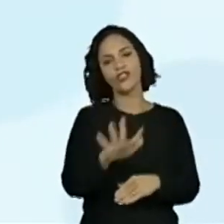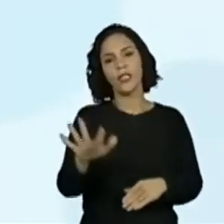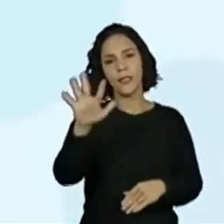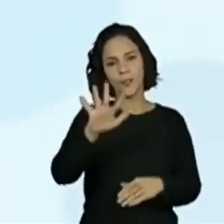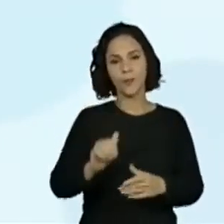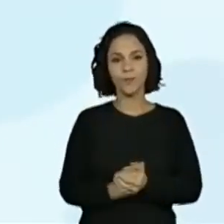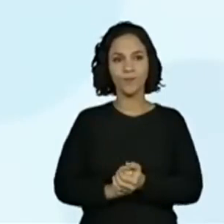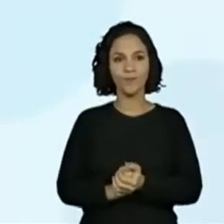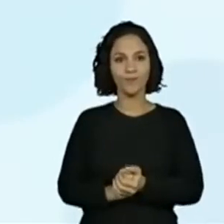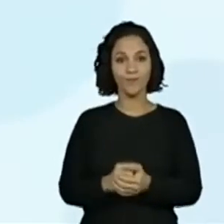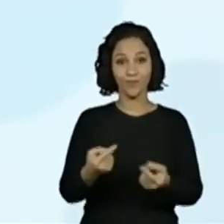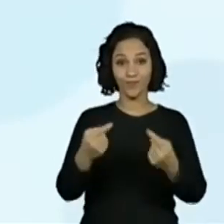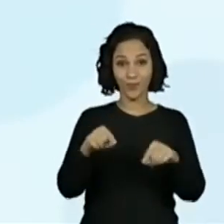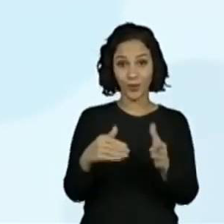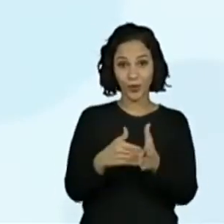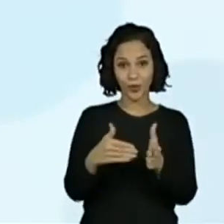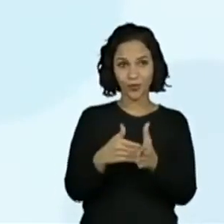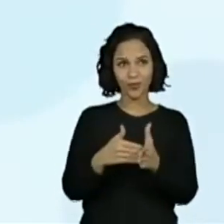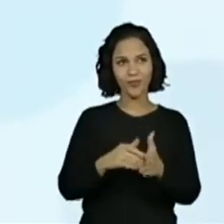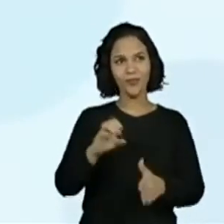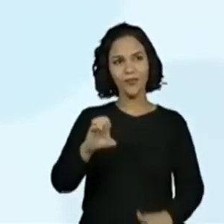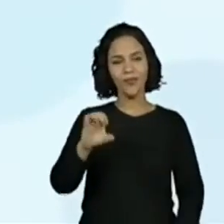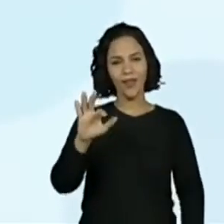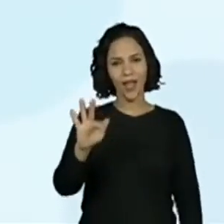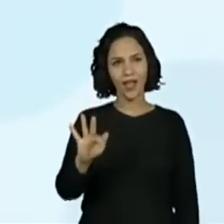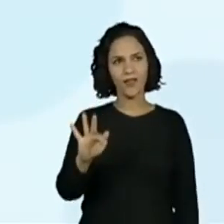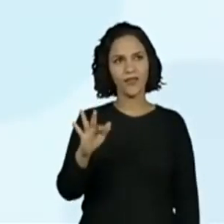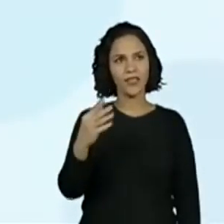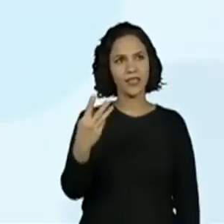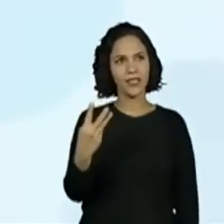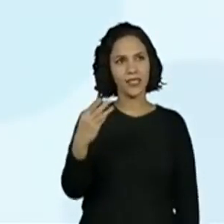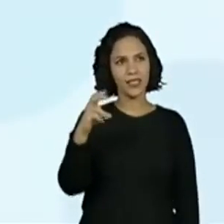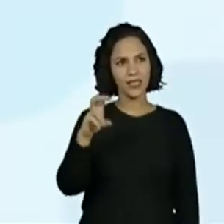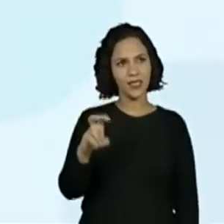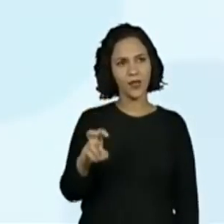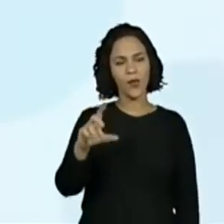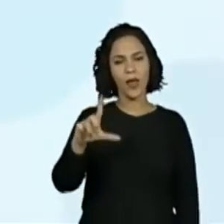global. E a última ali, a gente tem a